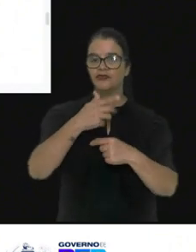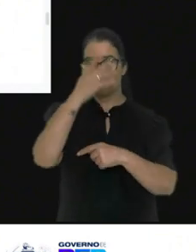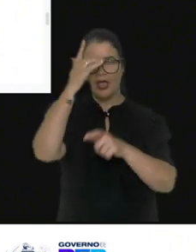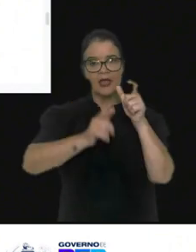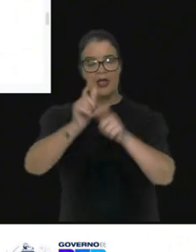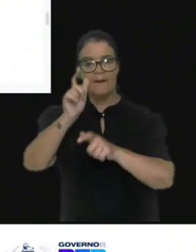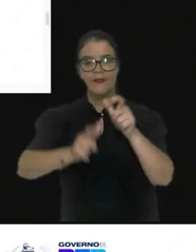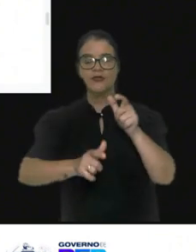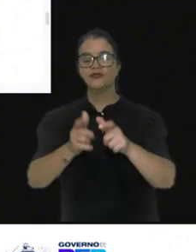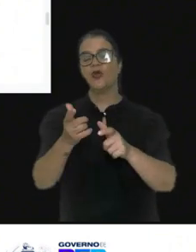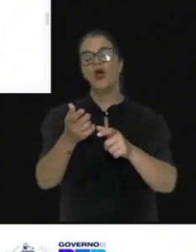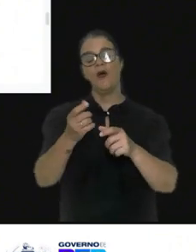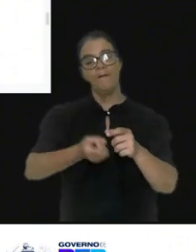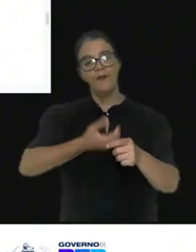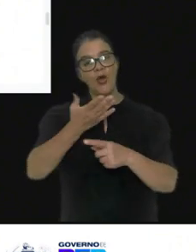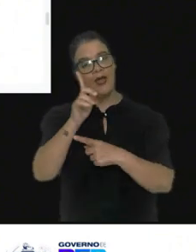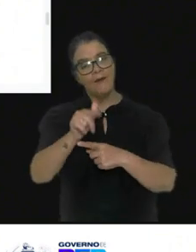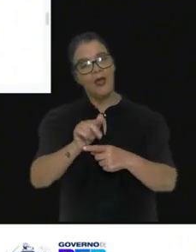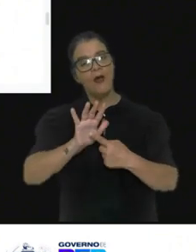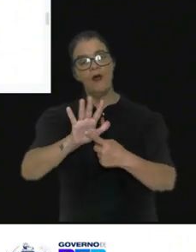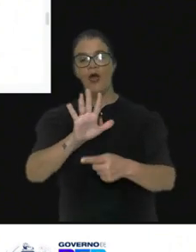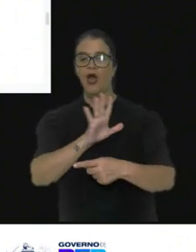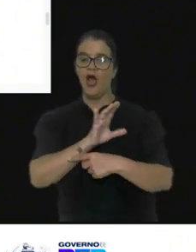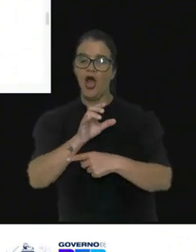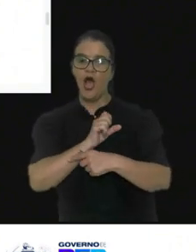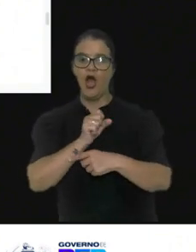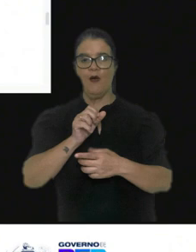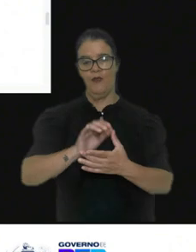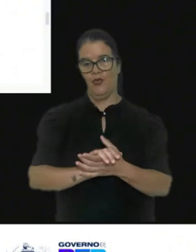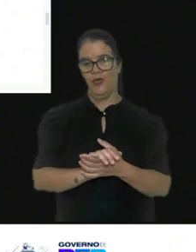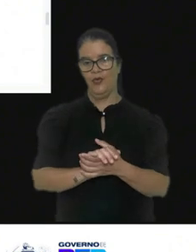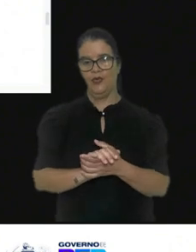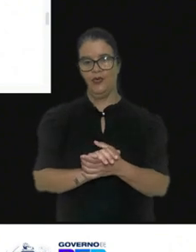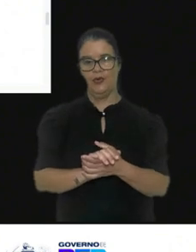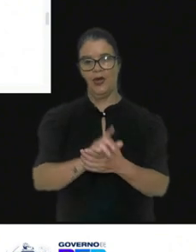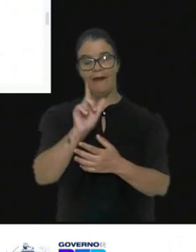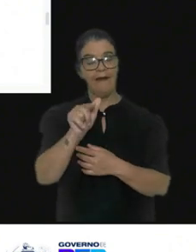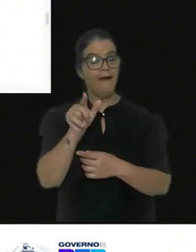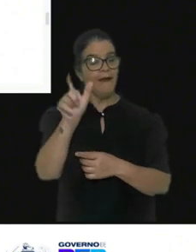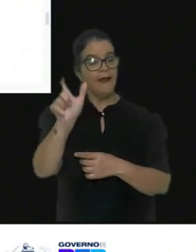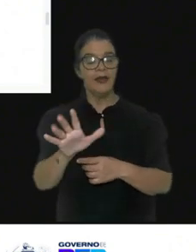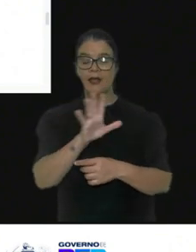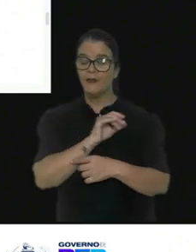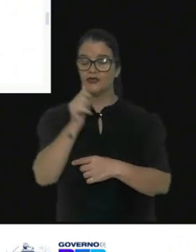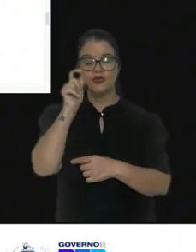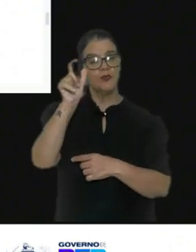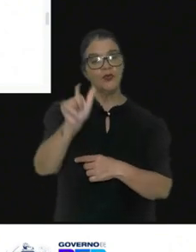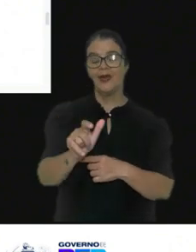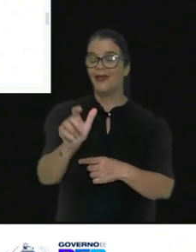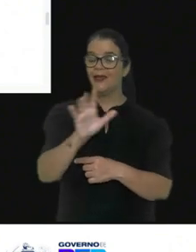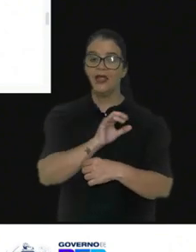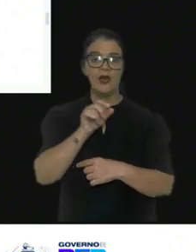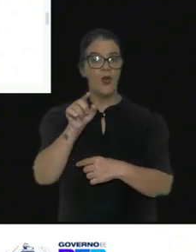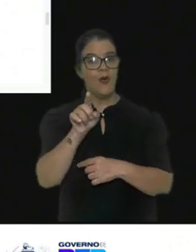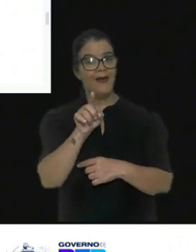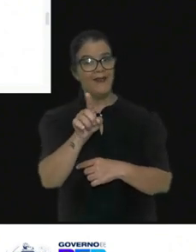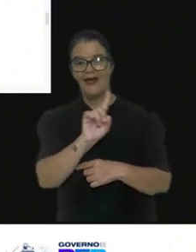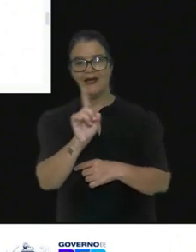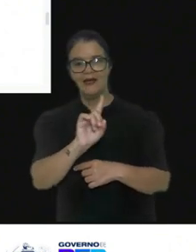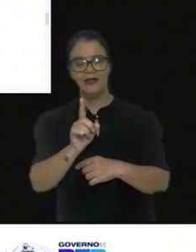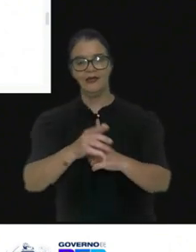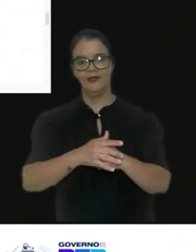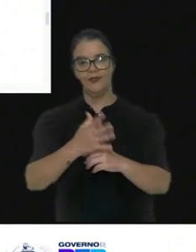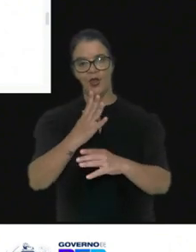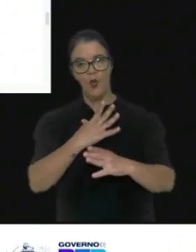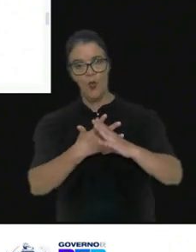deseja que a pessoa amada volte amado o poema é uma expressão do amor não correspondido para o eolírico ele está apaixonado por uma